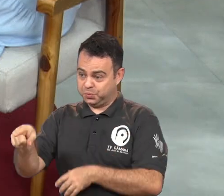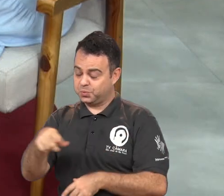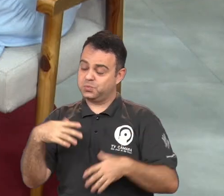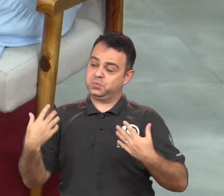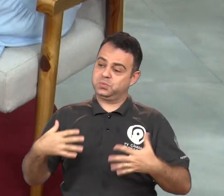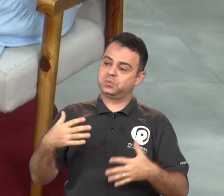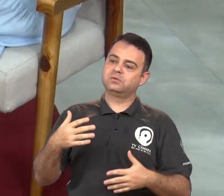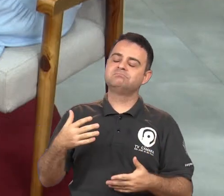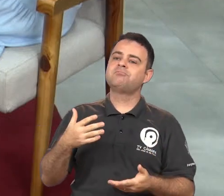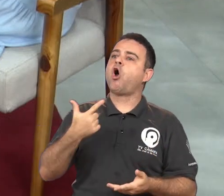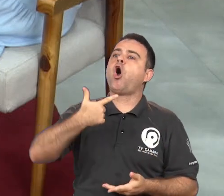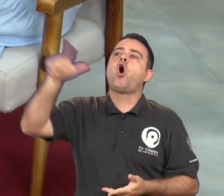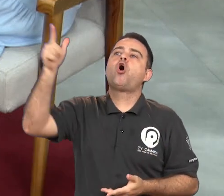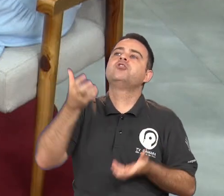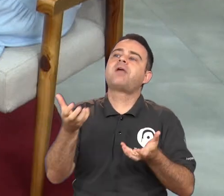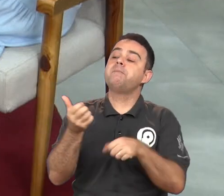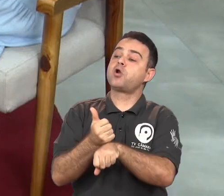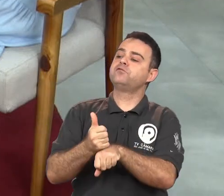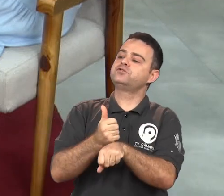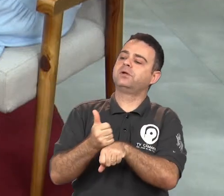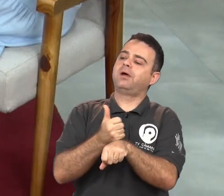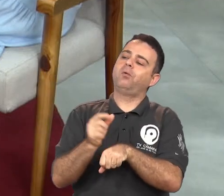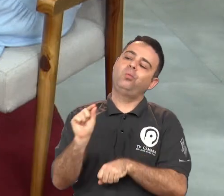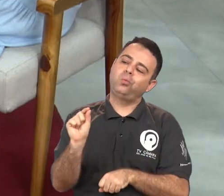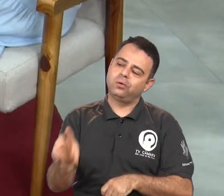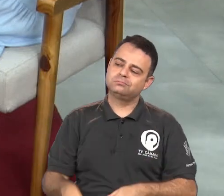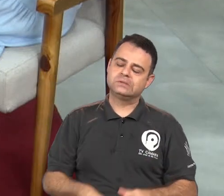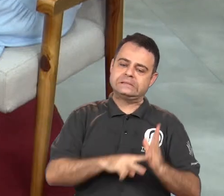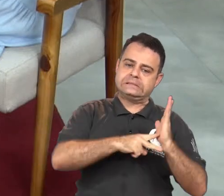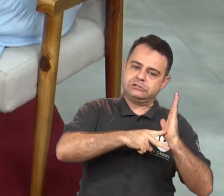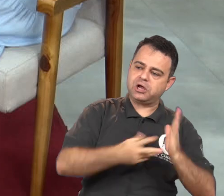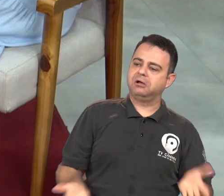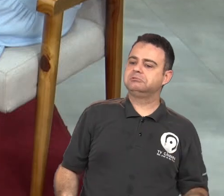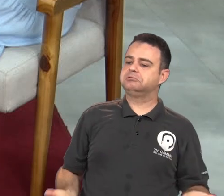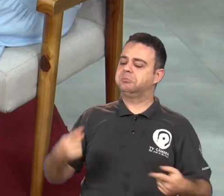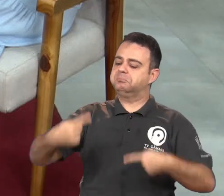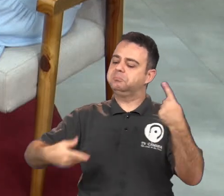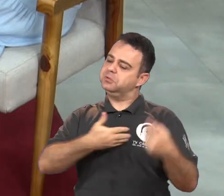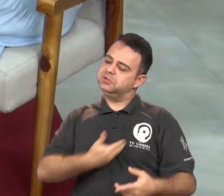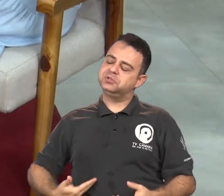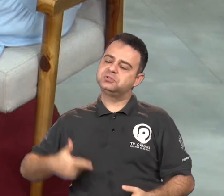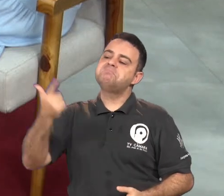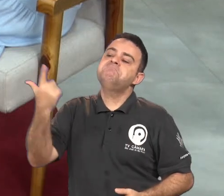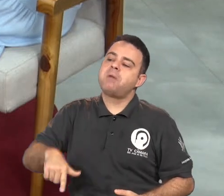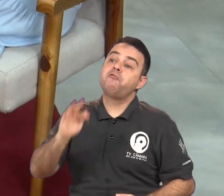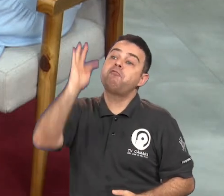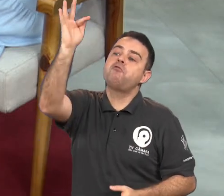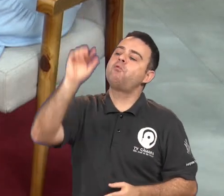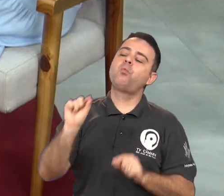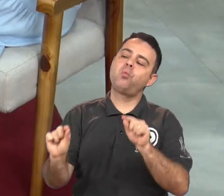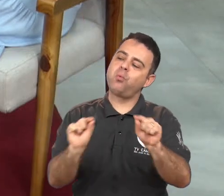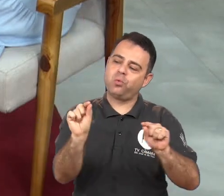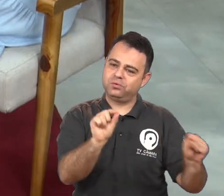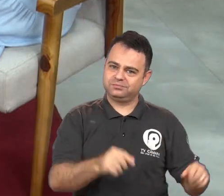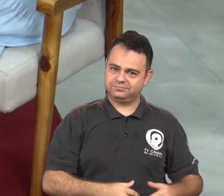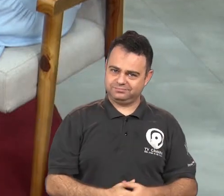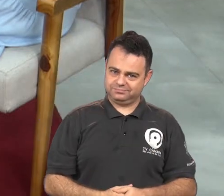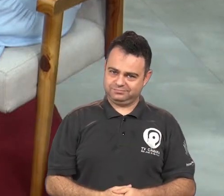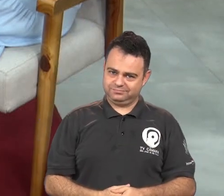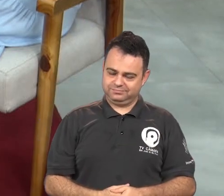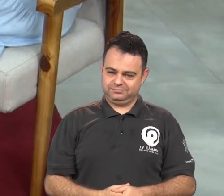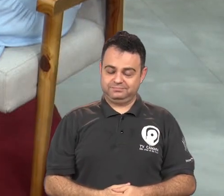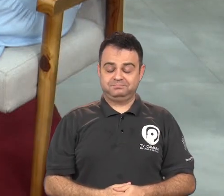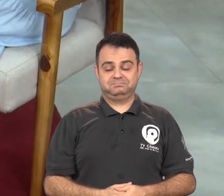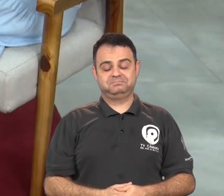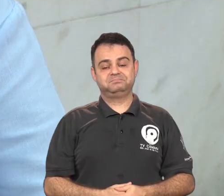almeja profissionalmente, seja na área sindical, seja na área política? Olha, profissionalmente,